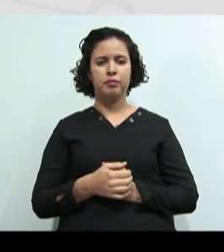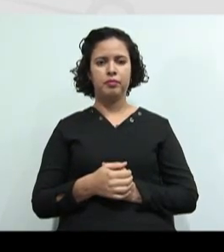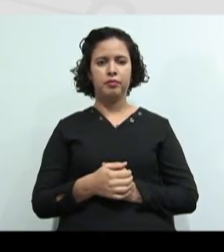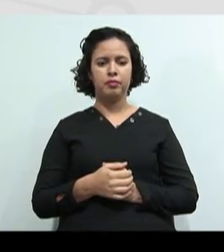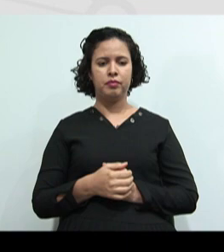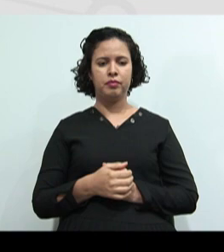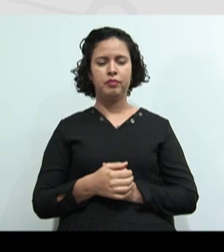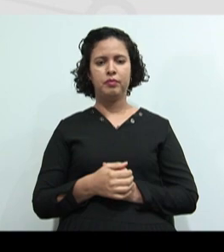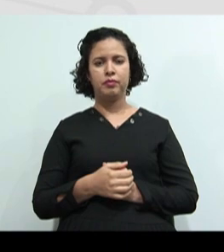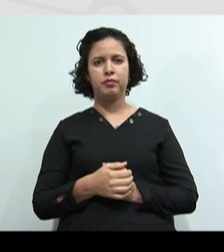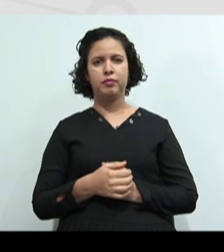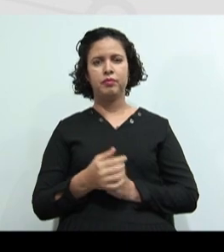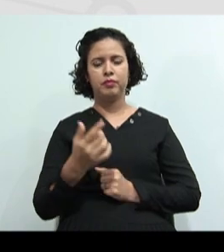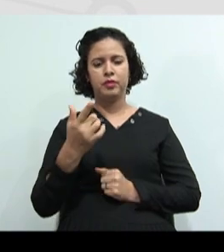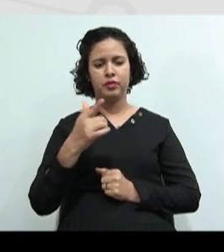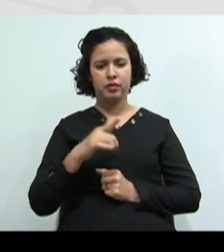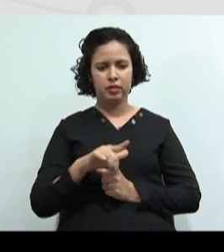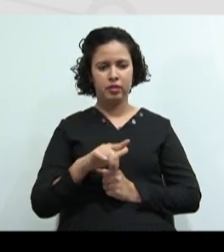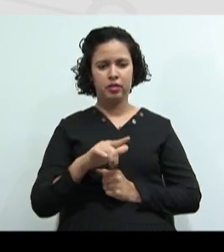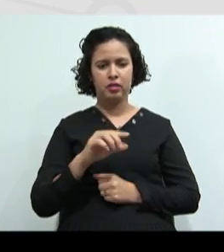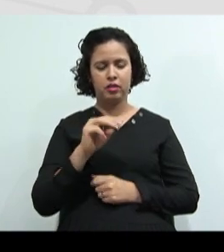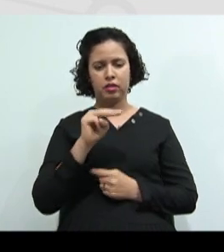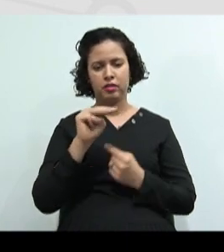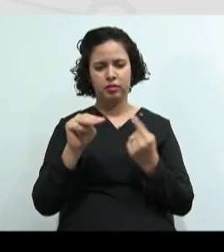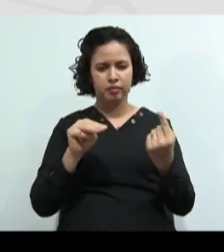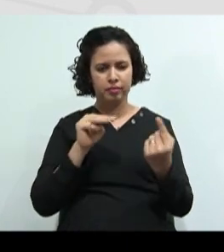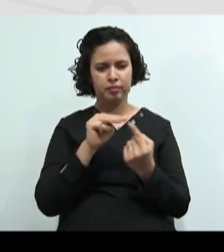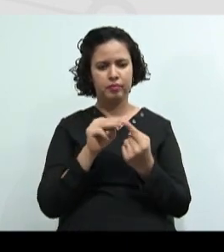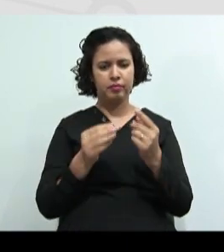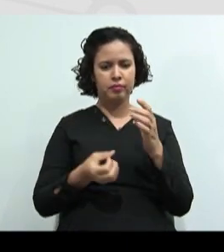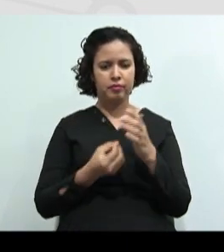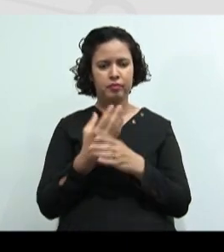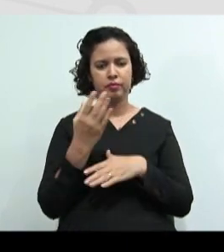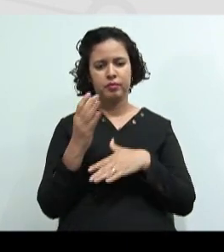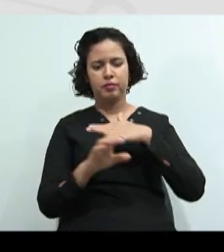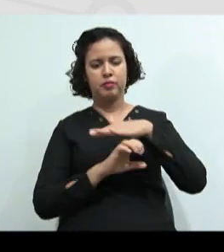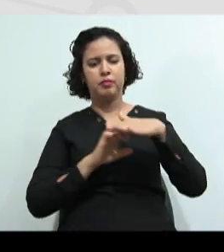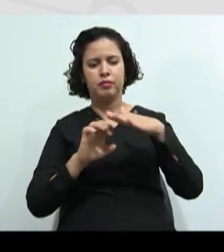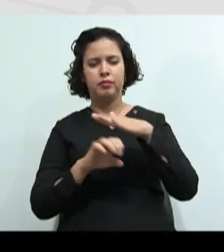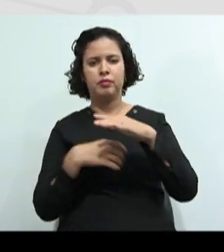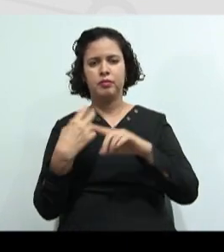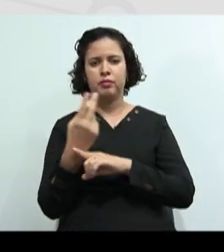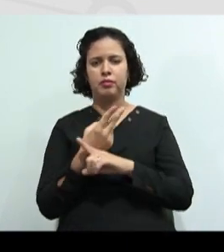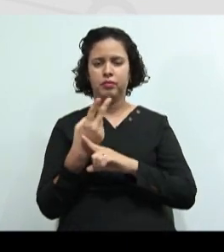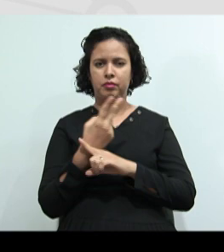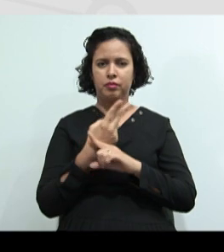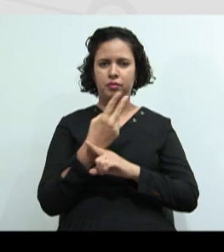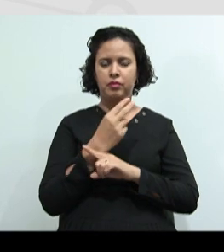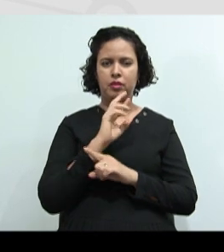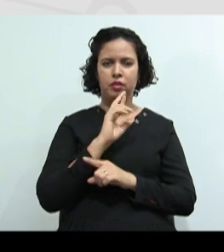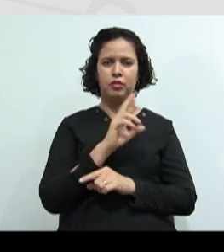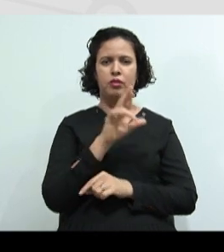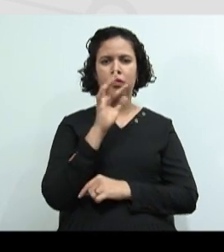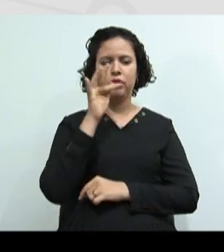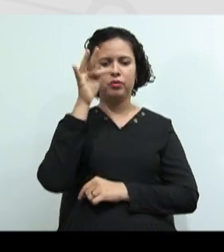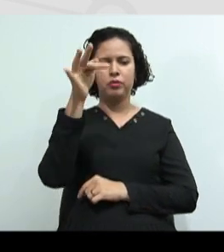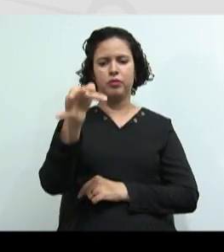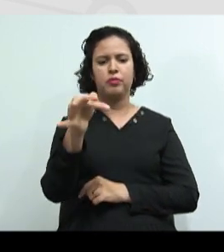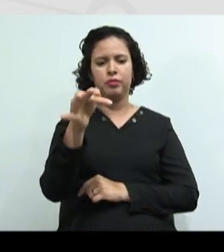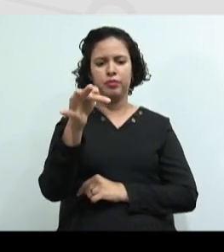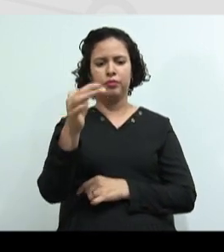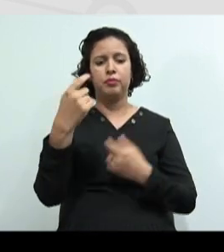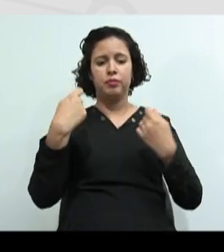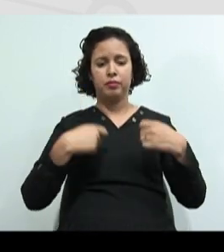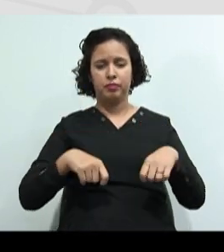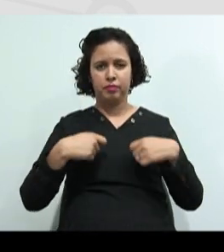Então, novamente lendo o enunciado da questão, as metas são criadas pela organização para buscar o resultado futuro.